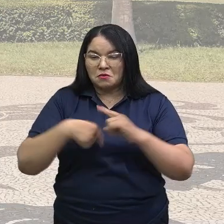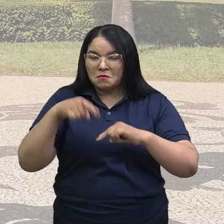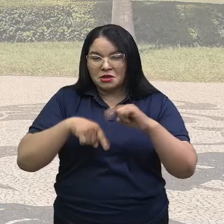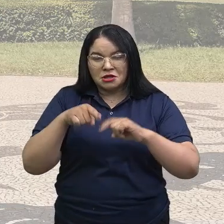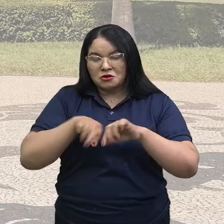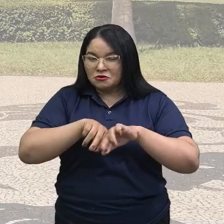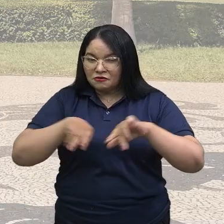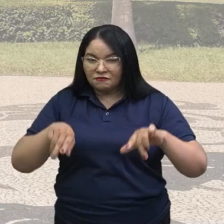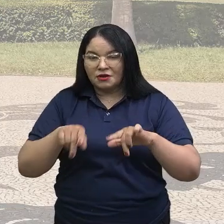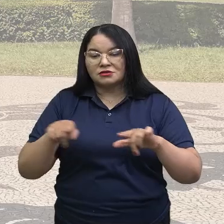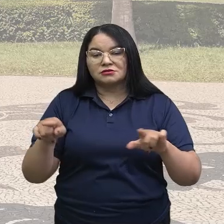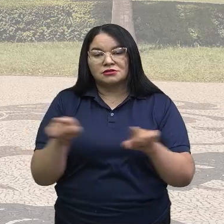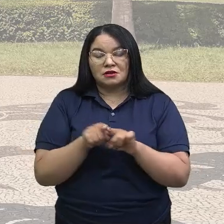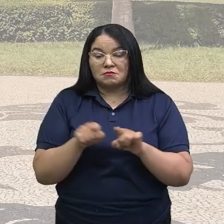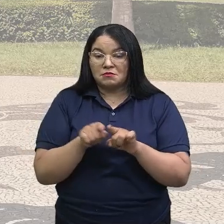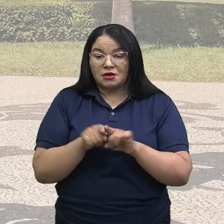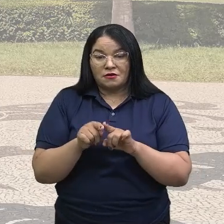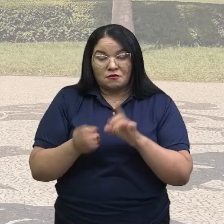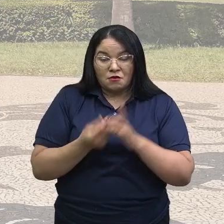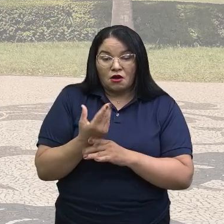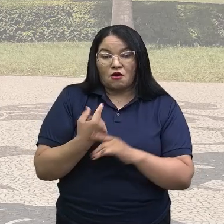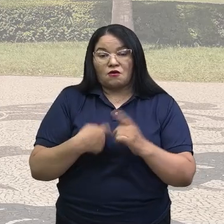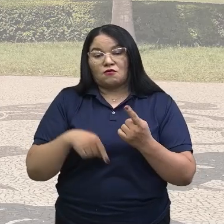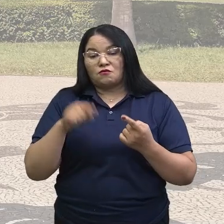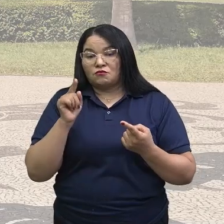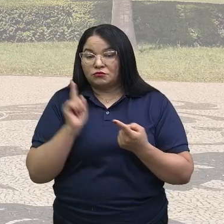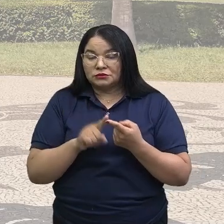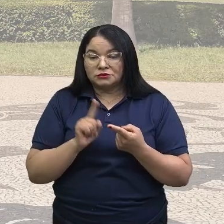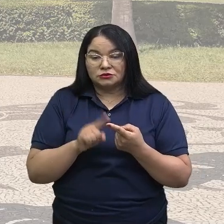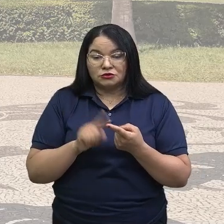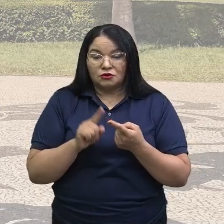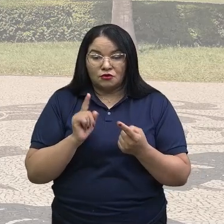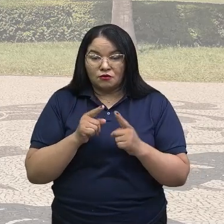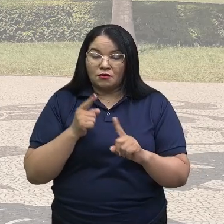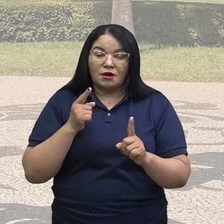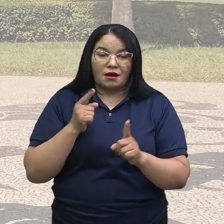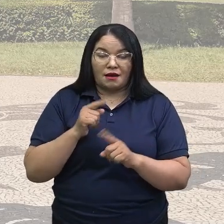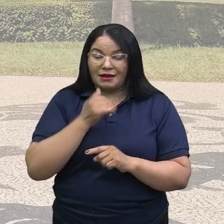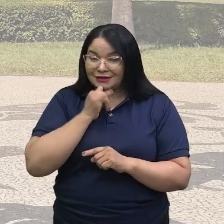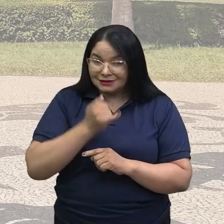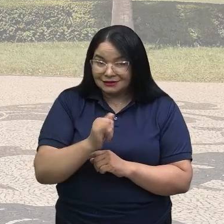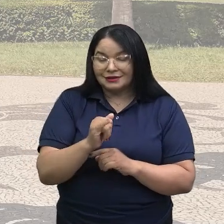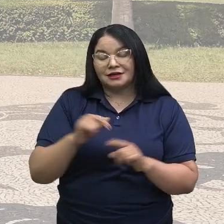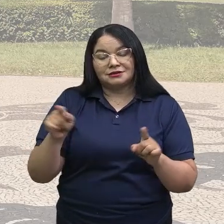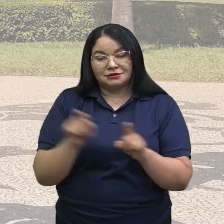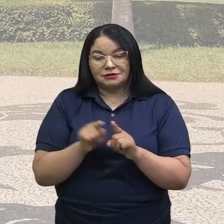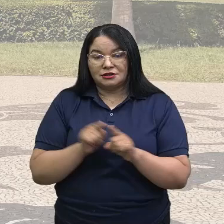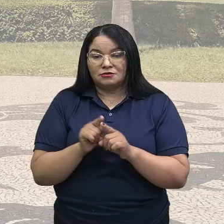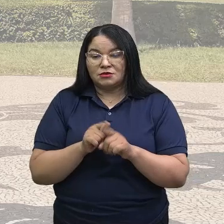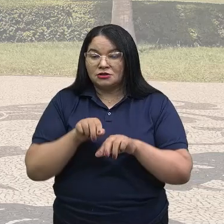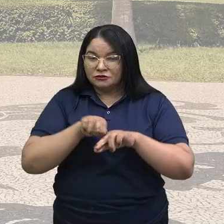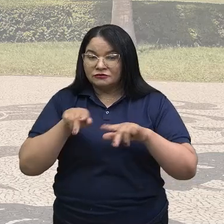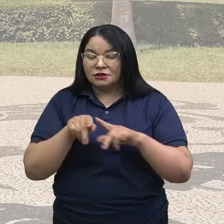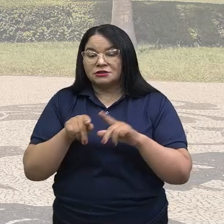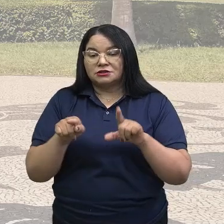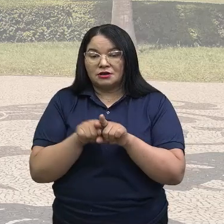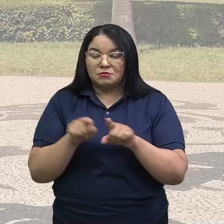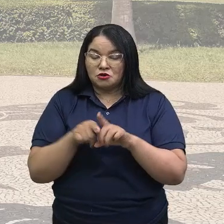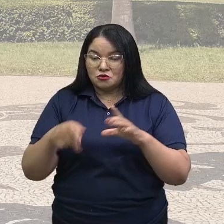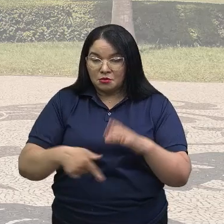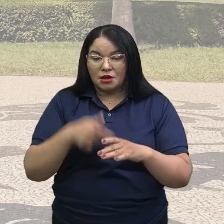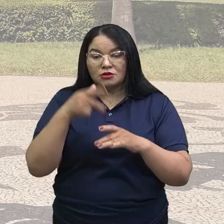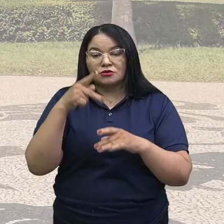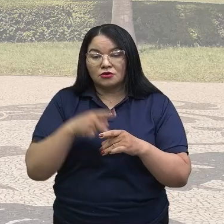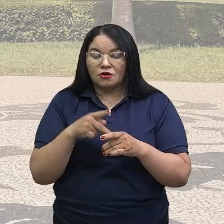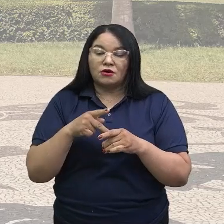mercadoria. Descobertas como o dínamo, descobertas como a eletricidade e também ali os derivados de petróleo ajudaram